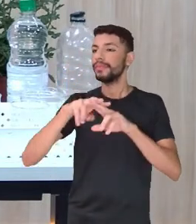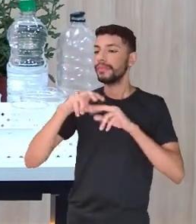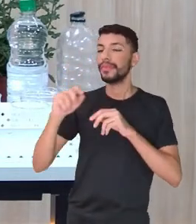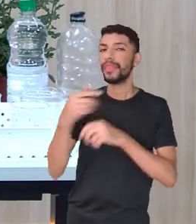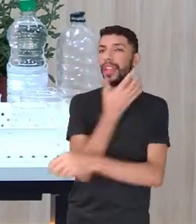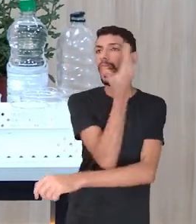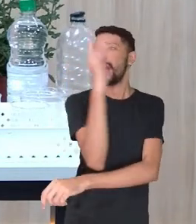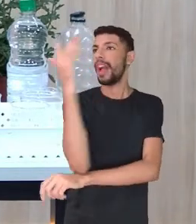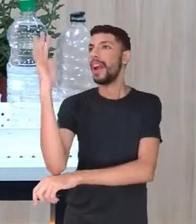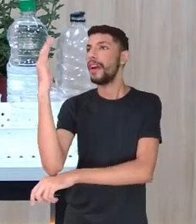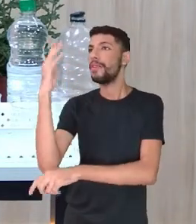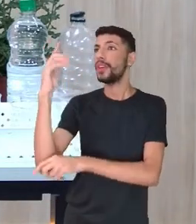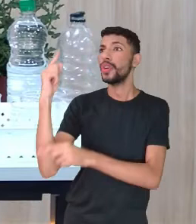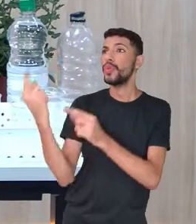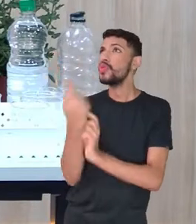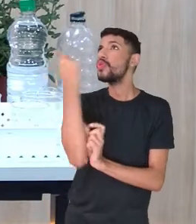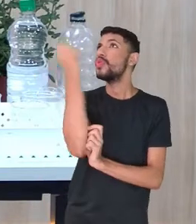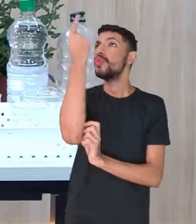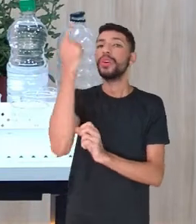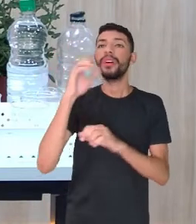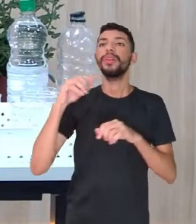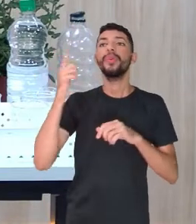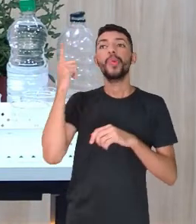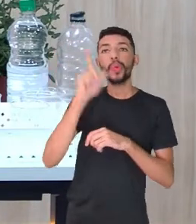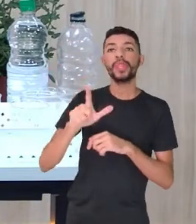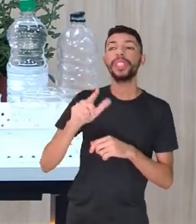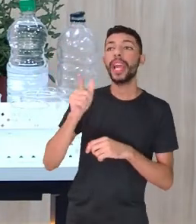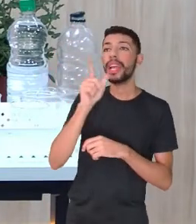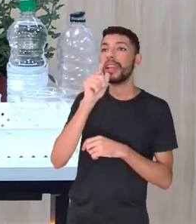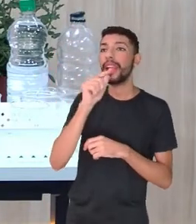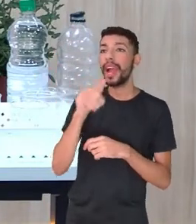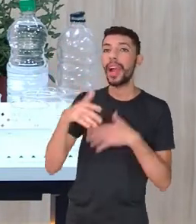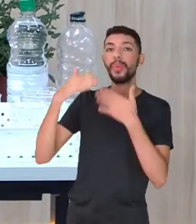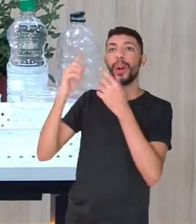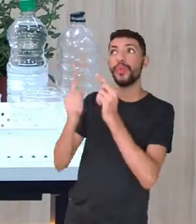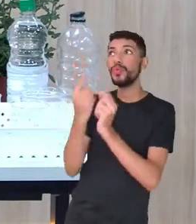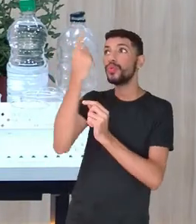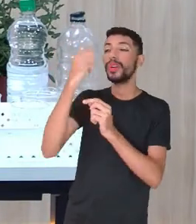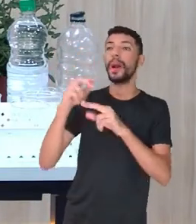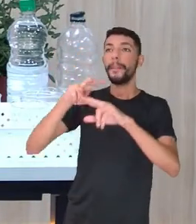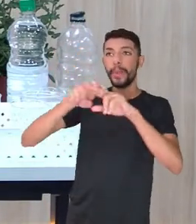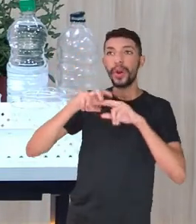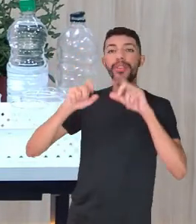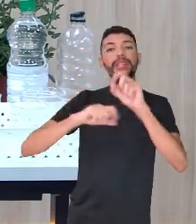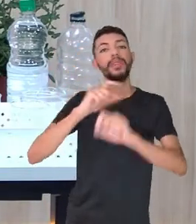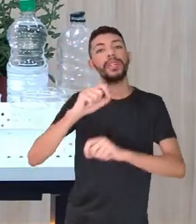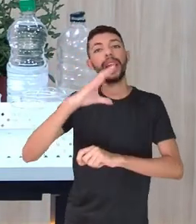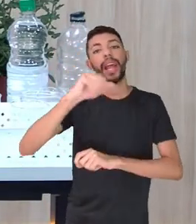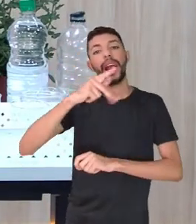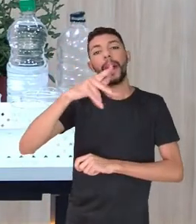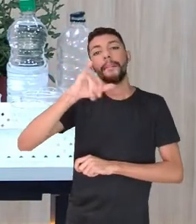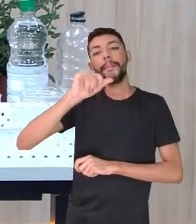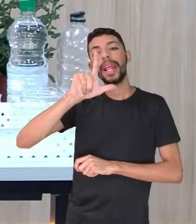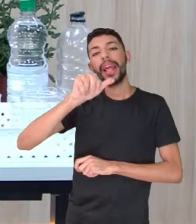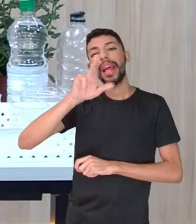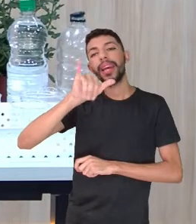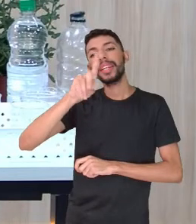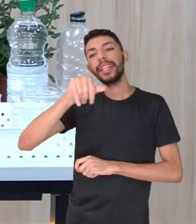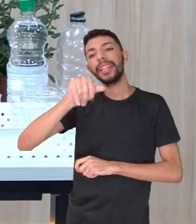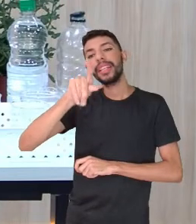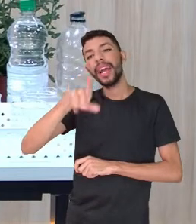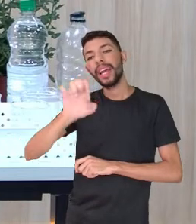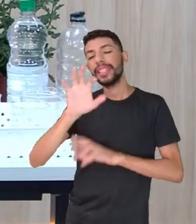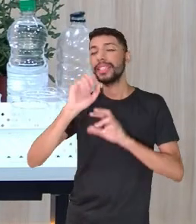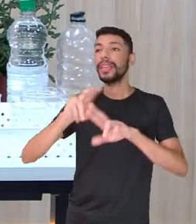árvores, as mais altas, conseguem receber água lá em cima, graças à capilaridade. Porque no tubinho aí dos